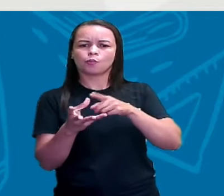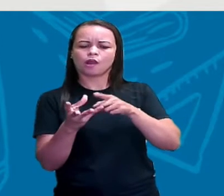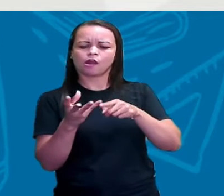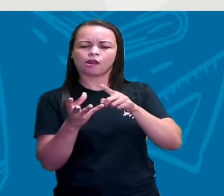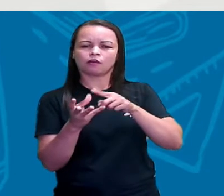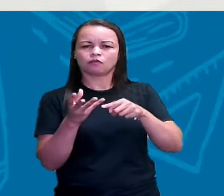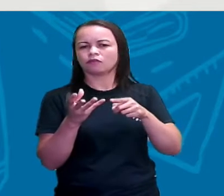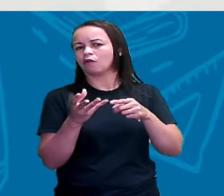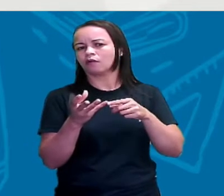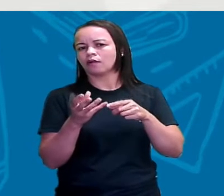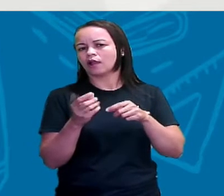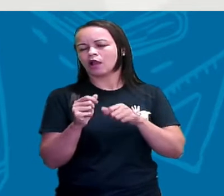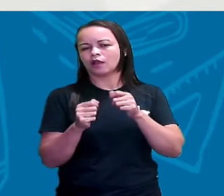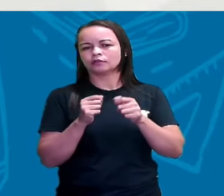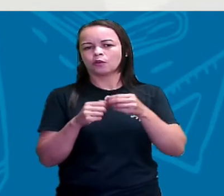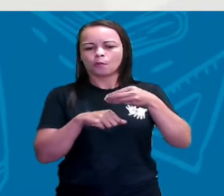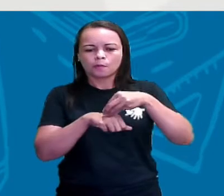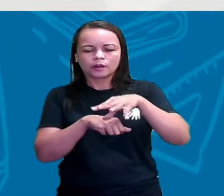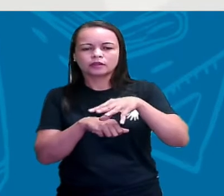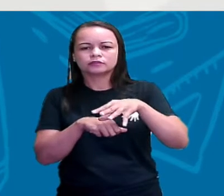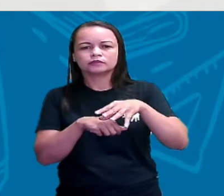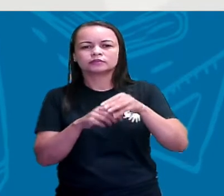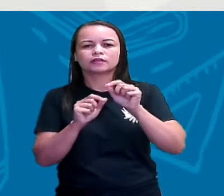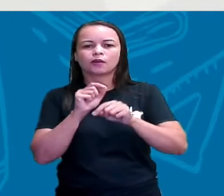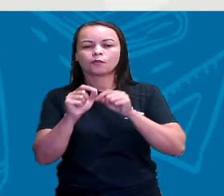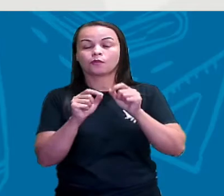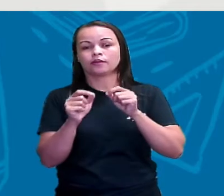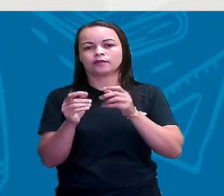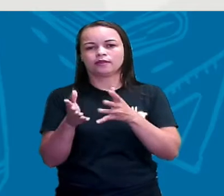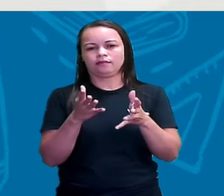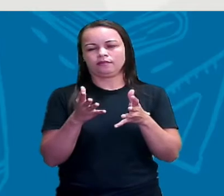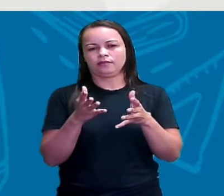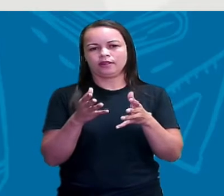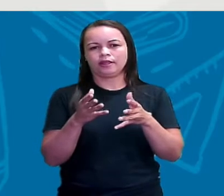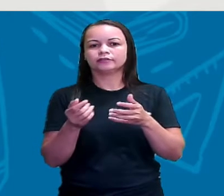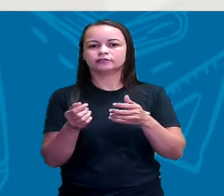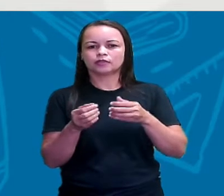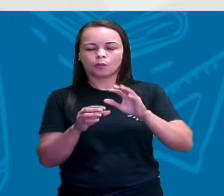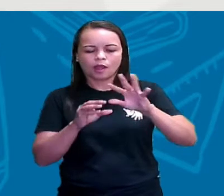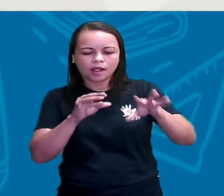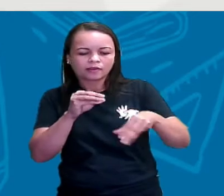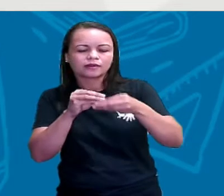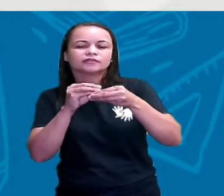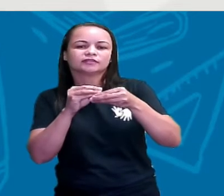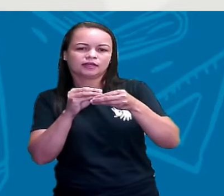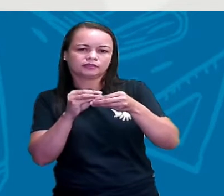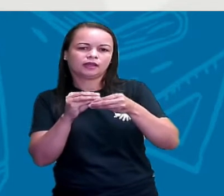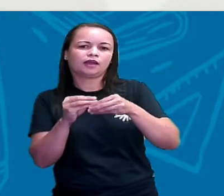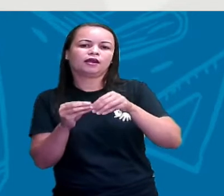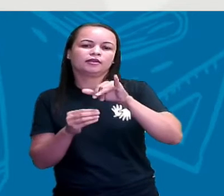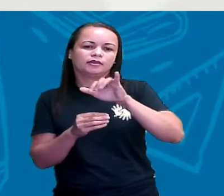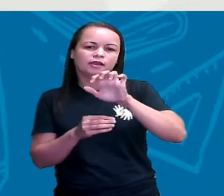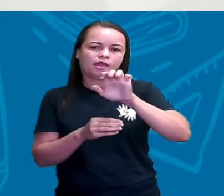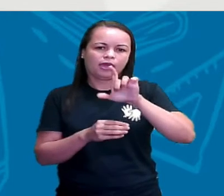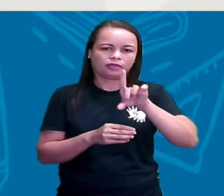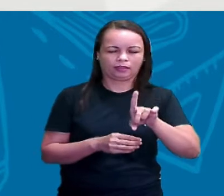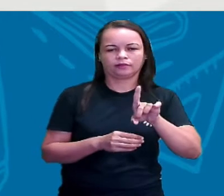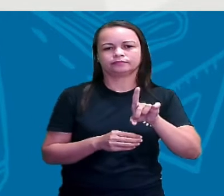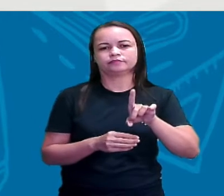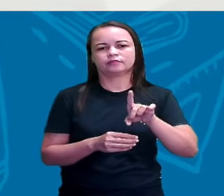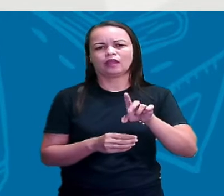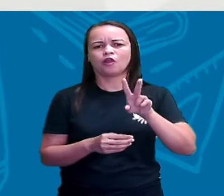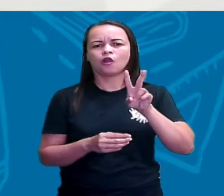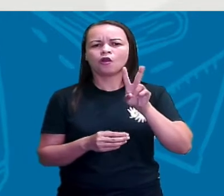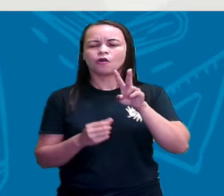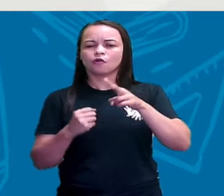faz? Apenas acrescenta ED. Então, não retira, apenas acrescenta. Primeiro verbo